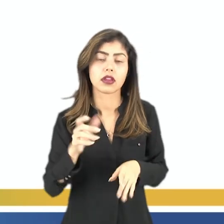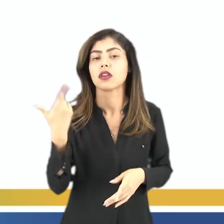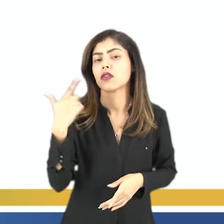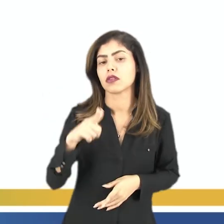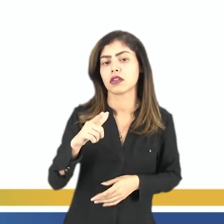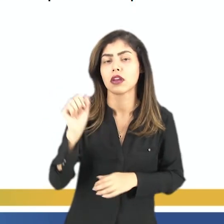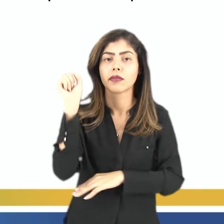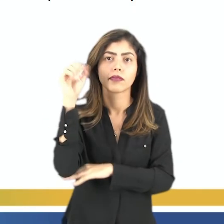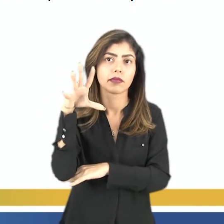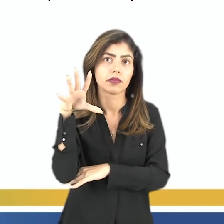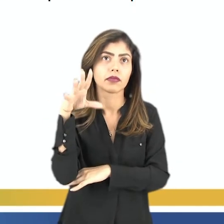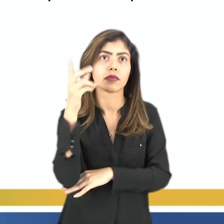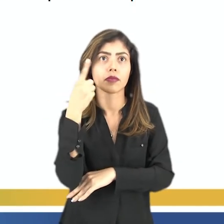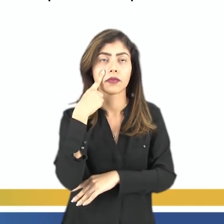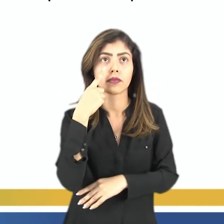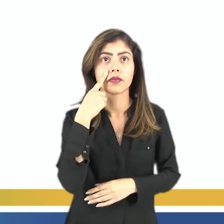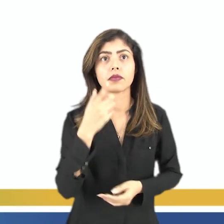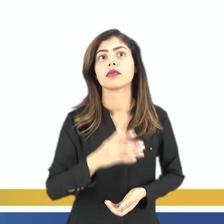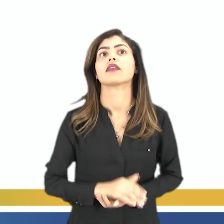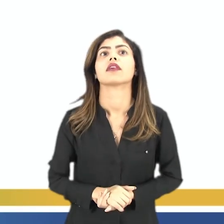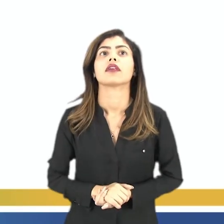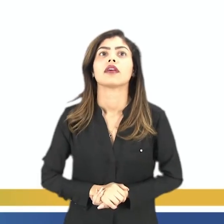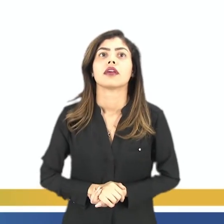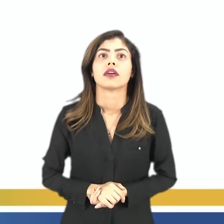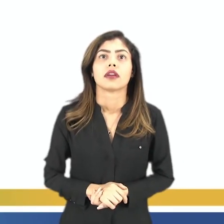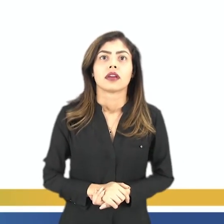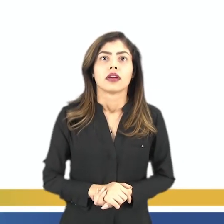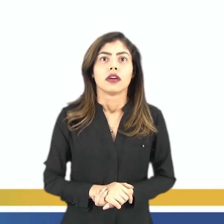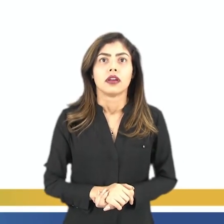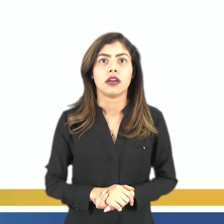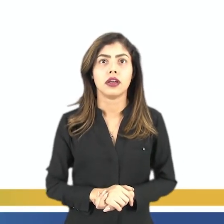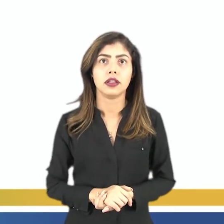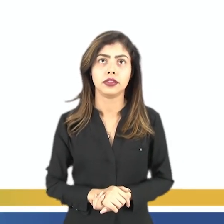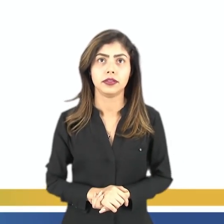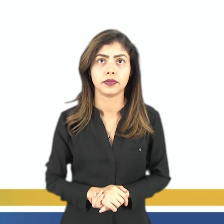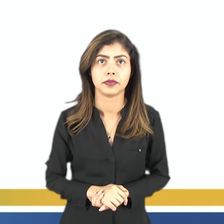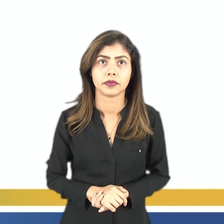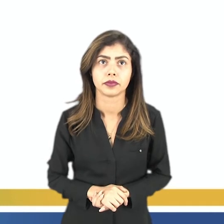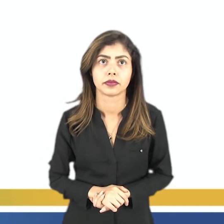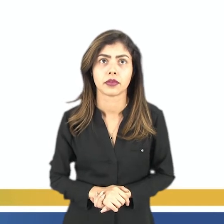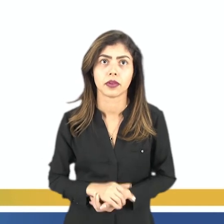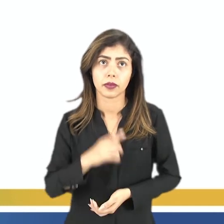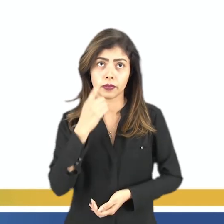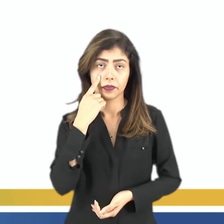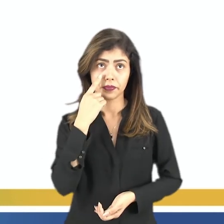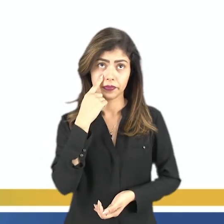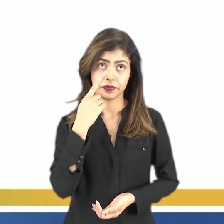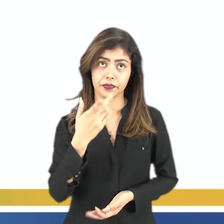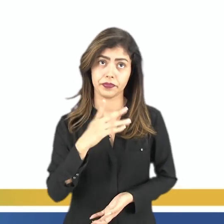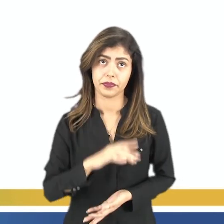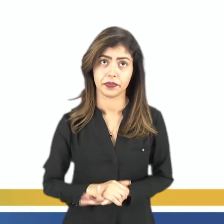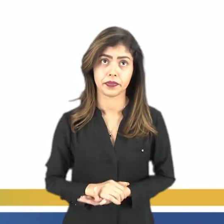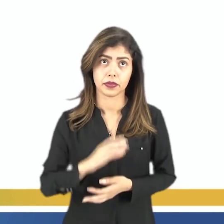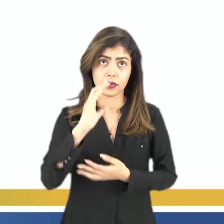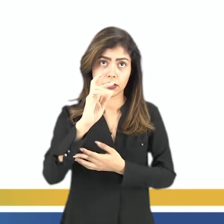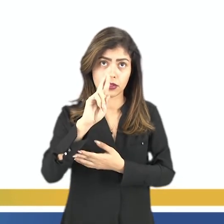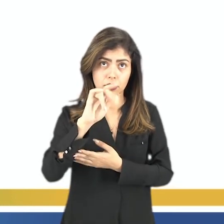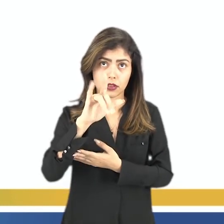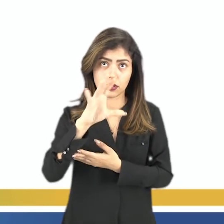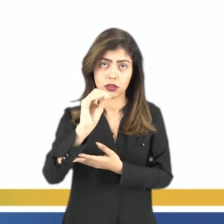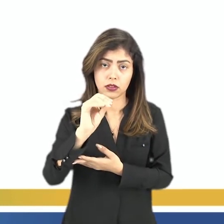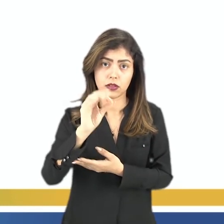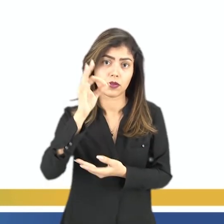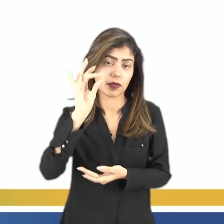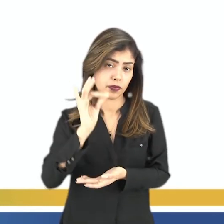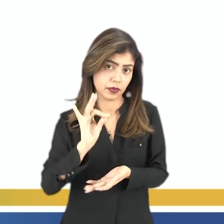acender a lâmpada. Vamos ver? De novo. Observe como que o Carlos fez a ligação dele. Ó. O Carlos é o primeiro. De